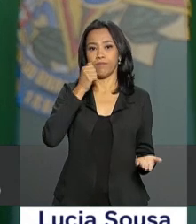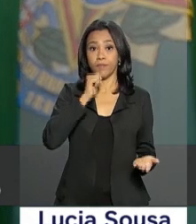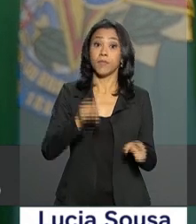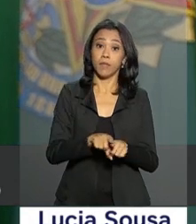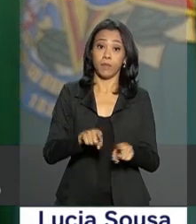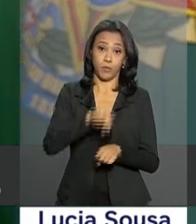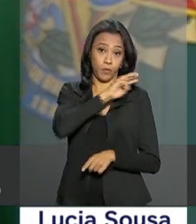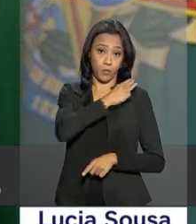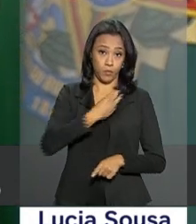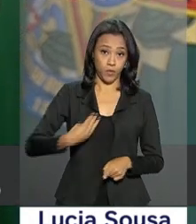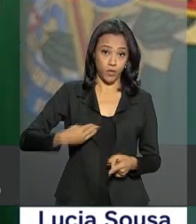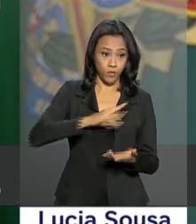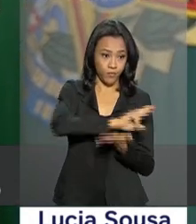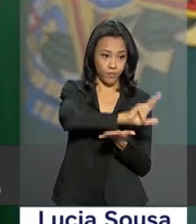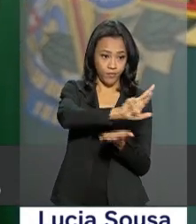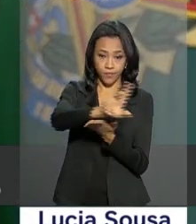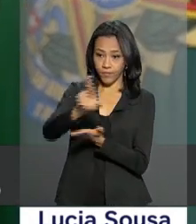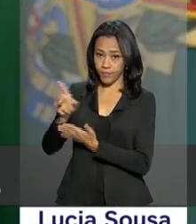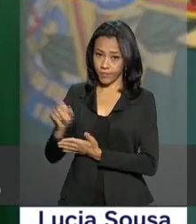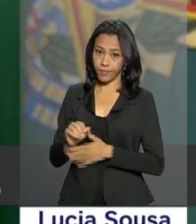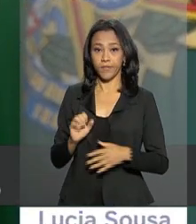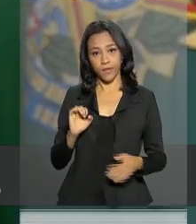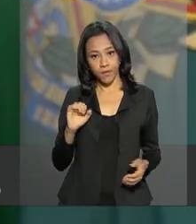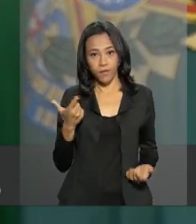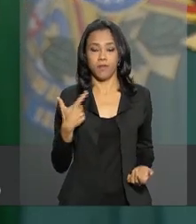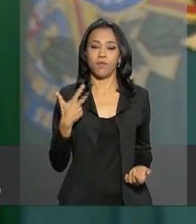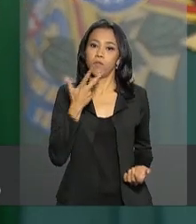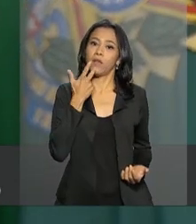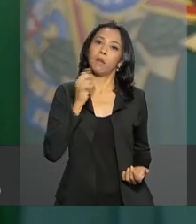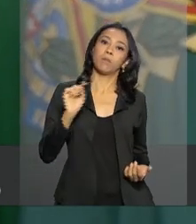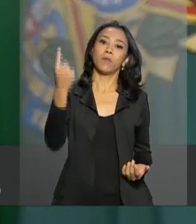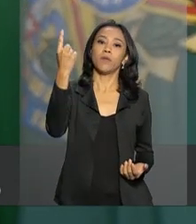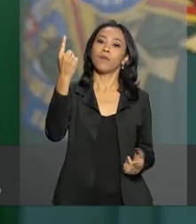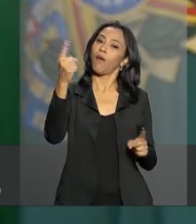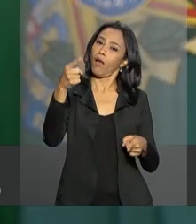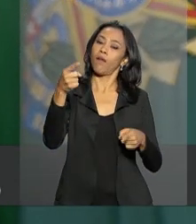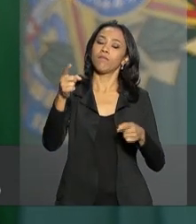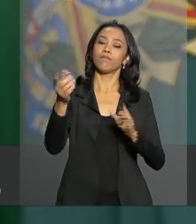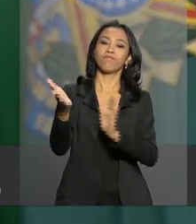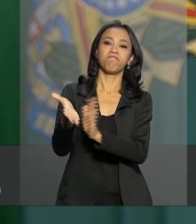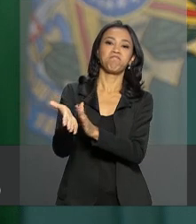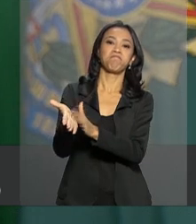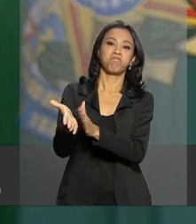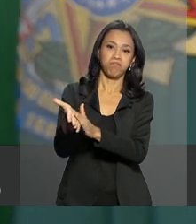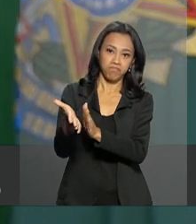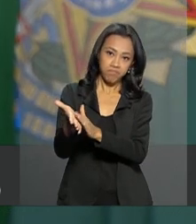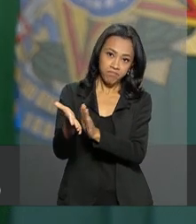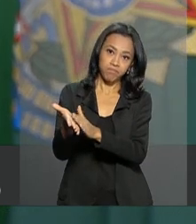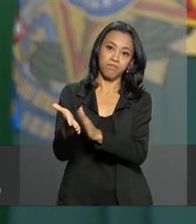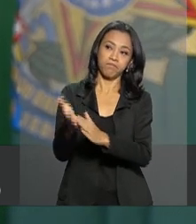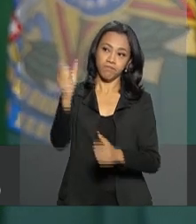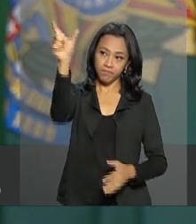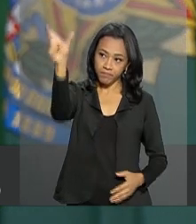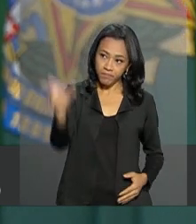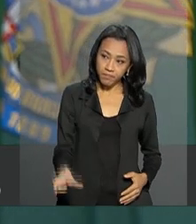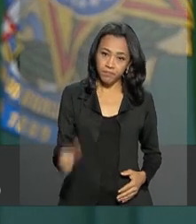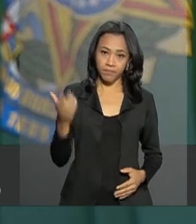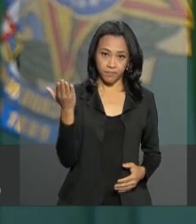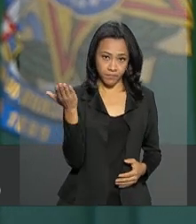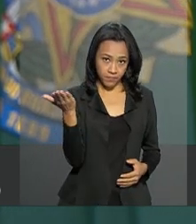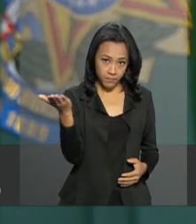é claro que minha primeira palavra é de elogio arroz cherry